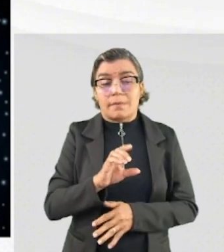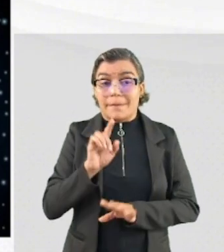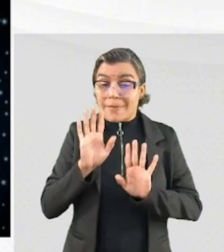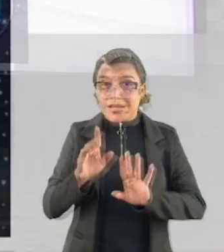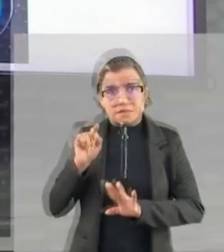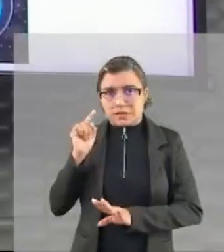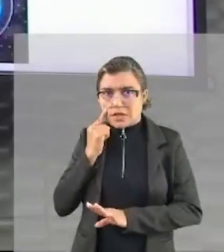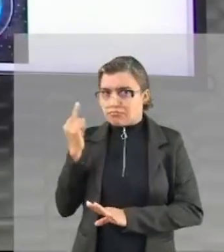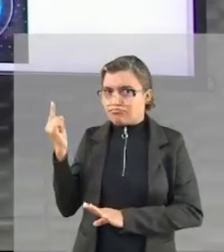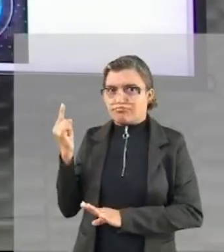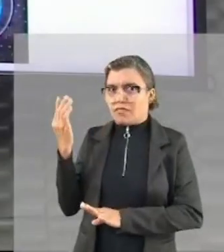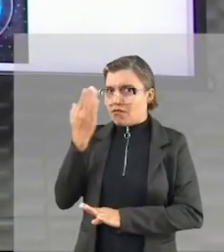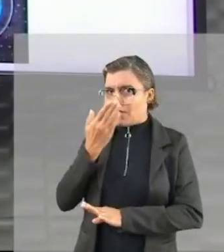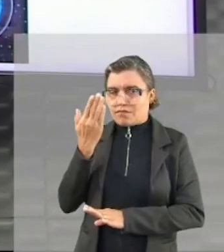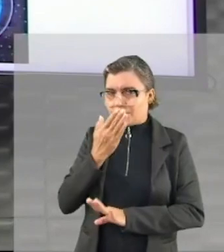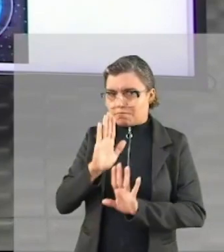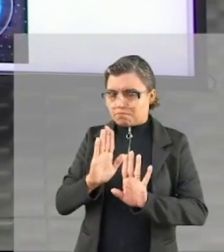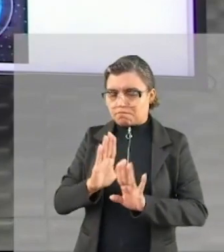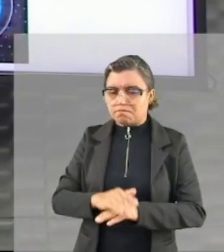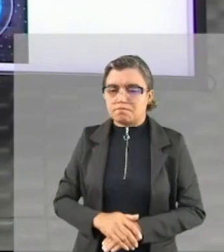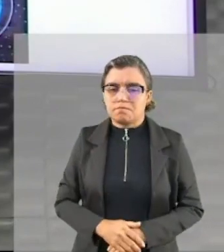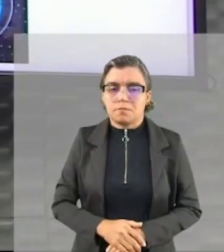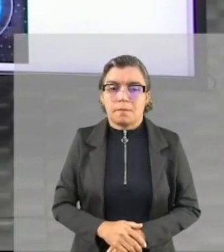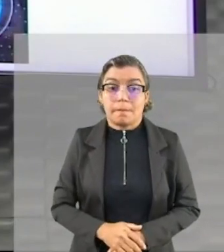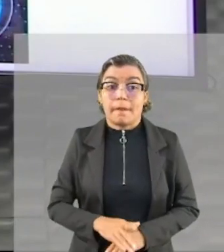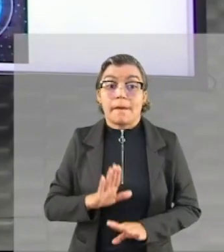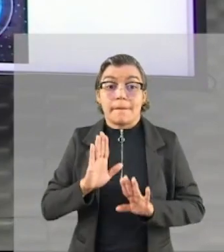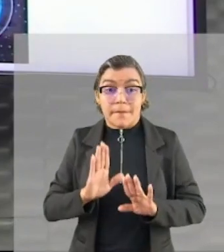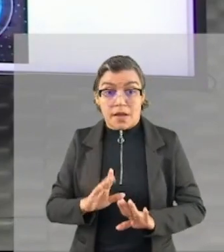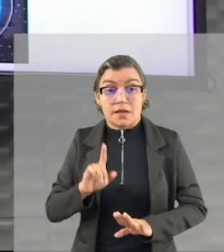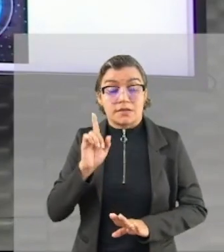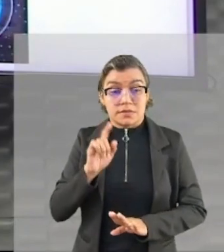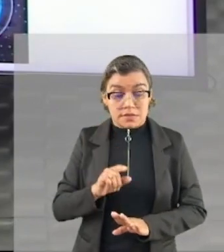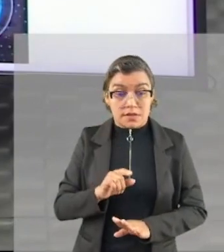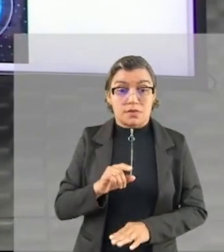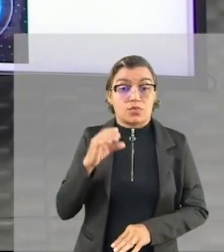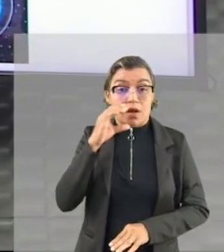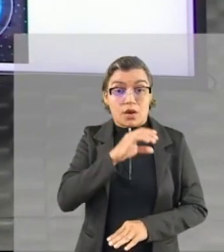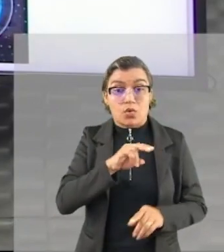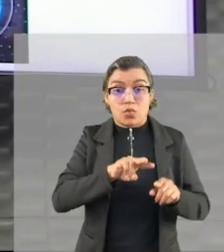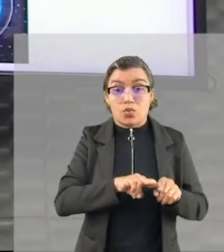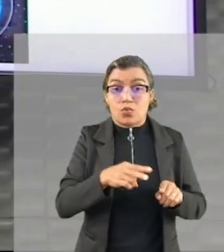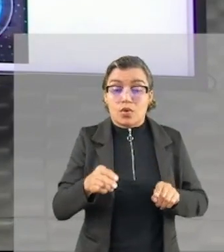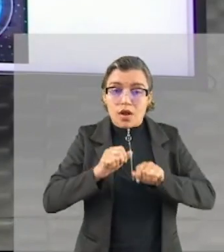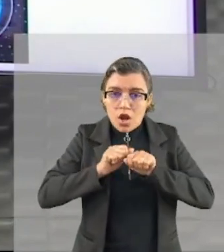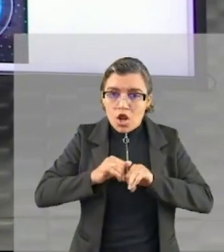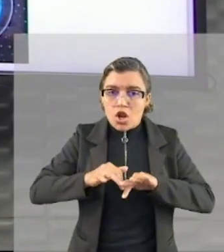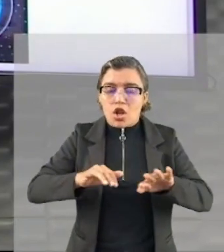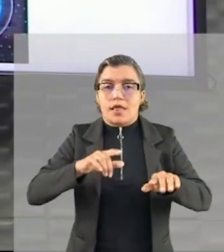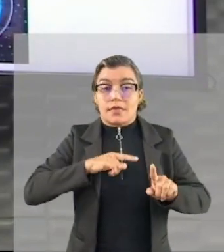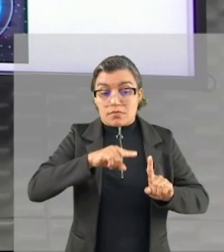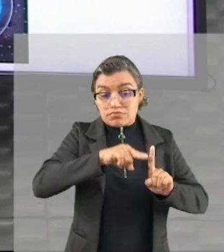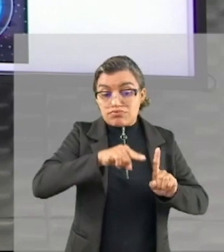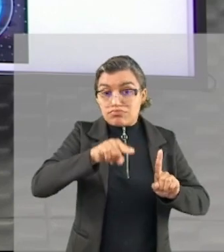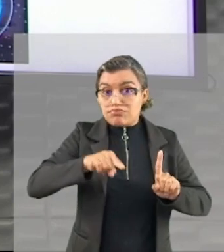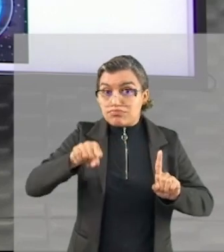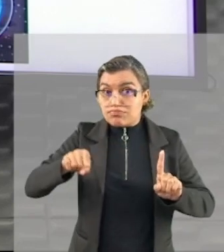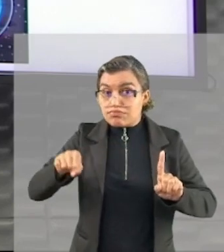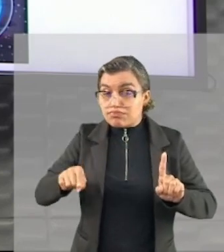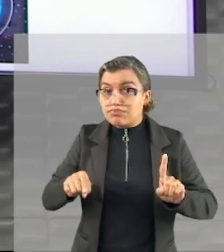tem como a gente ver, tá? Mas vamos entender, é a propagação de calor que ocorre por meio de ondas